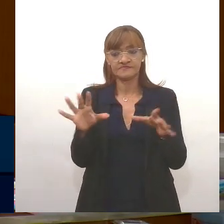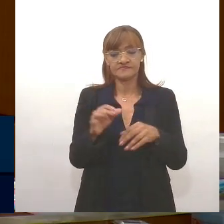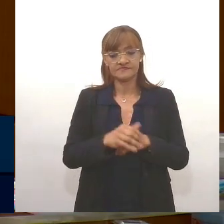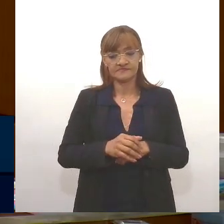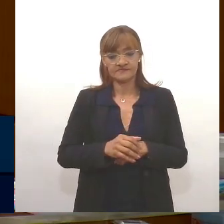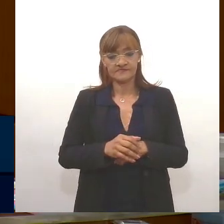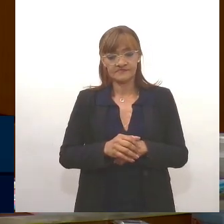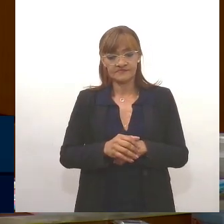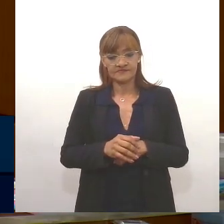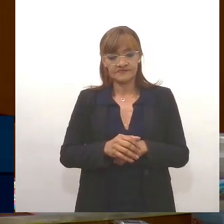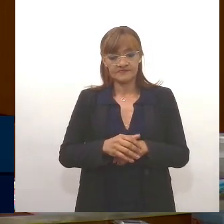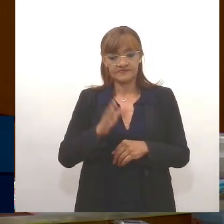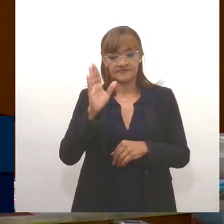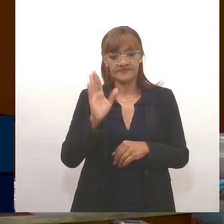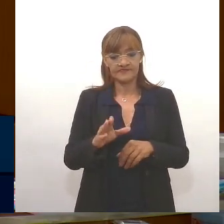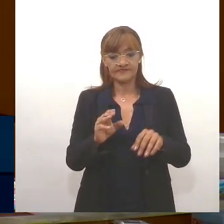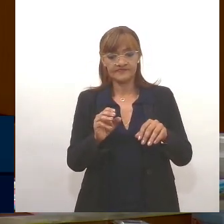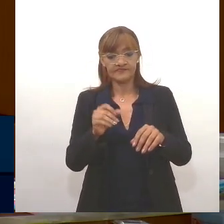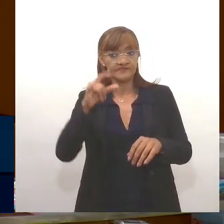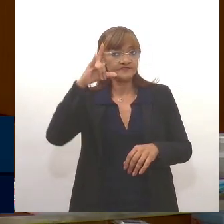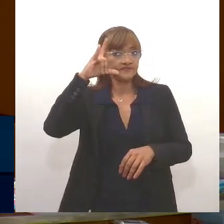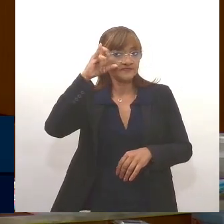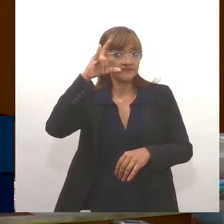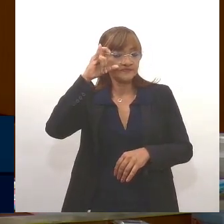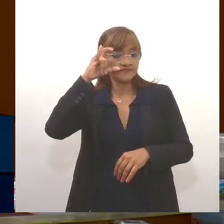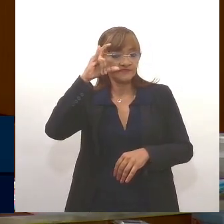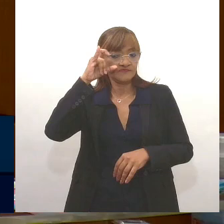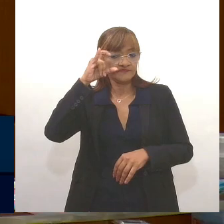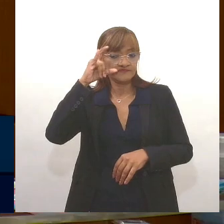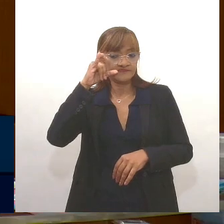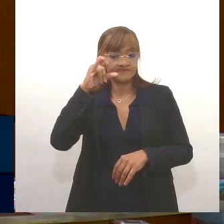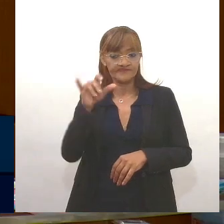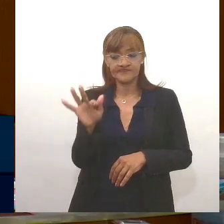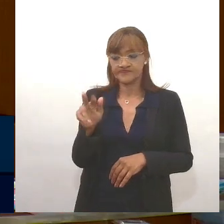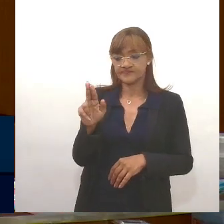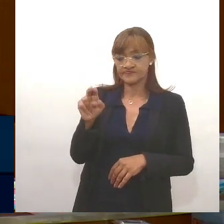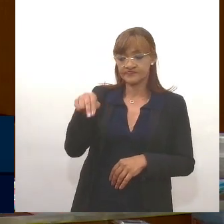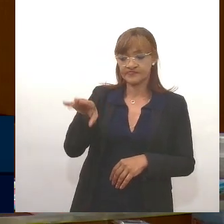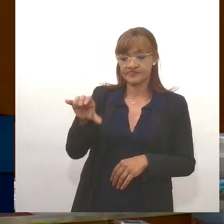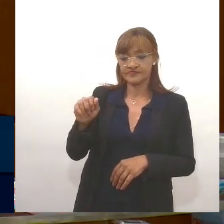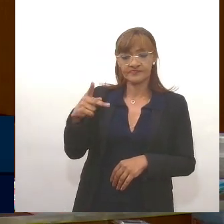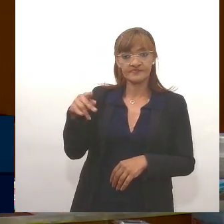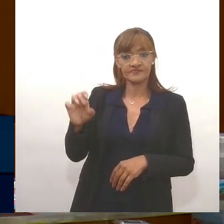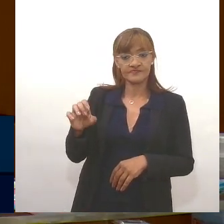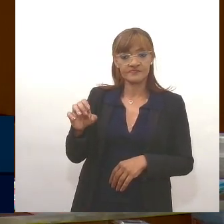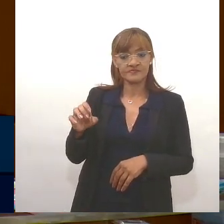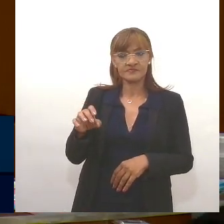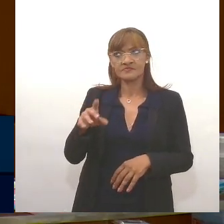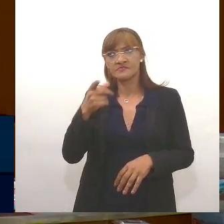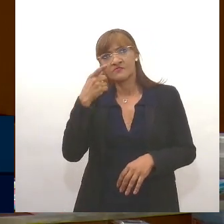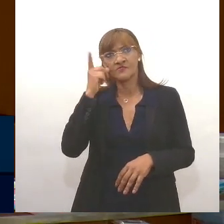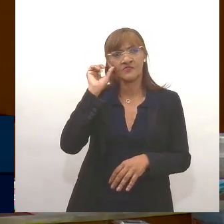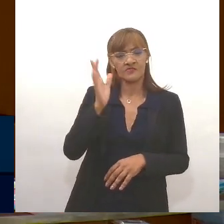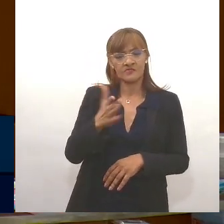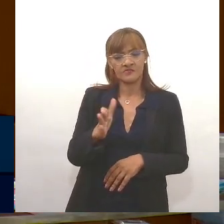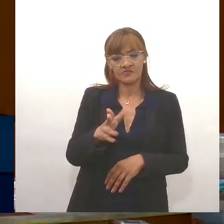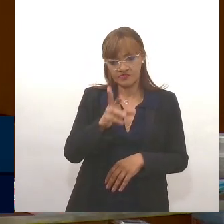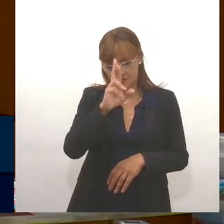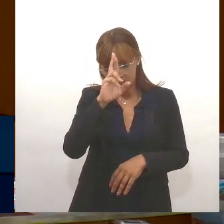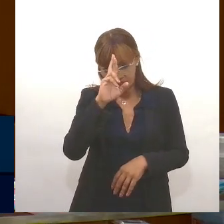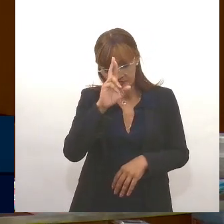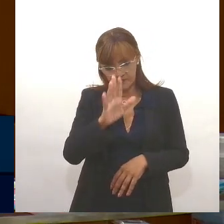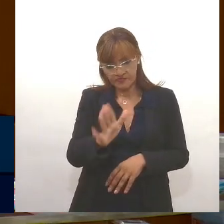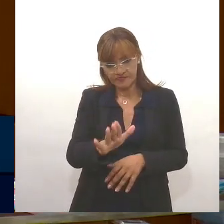do Instagram da funcap ontem à tarde ou ontem à tarde meio dia lá para meio-dia então